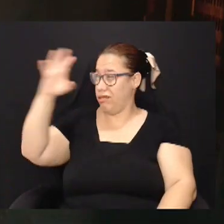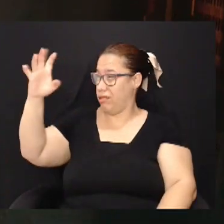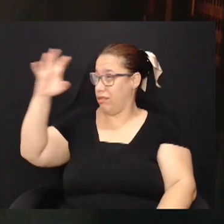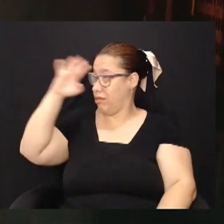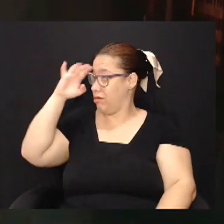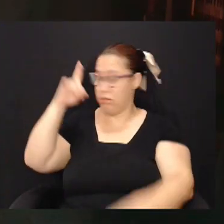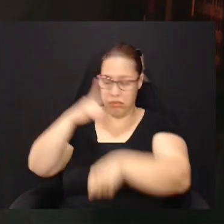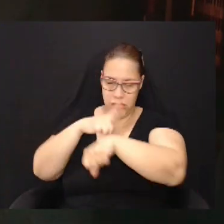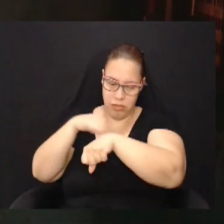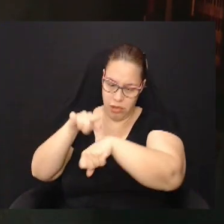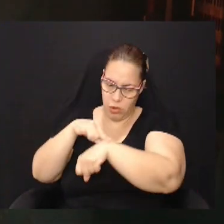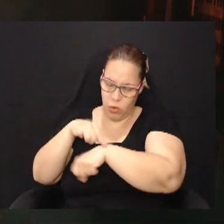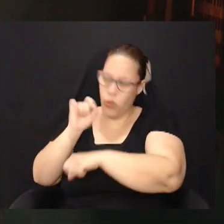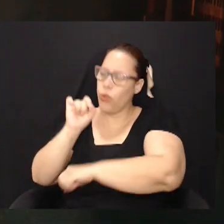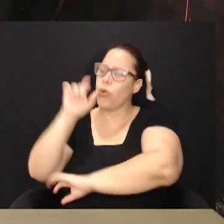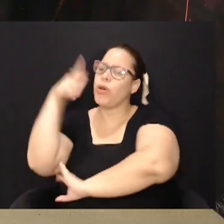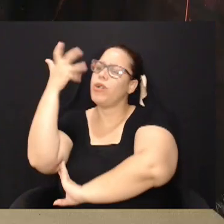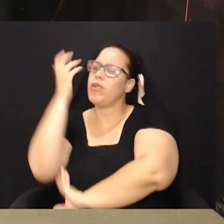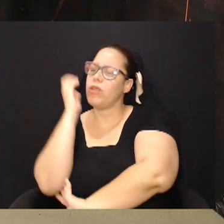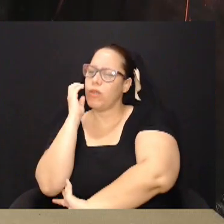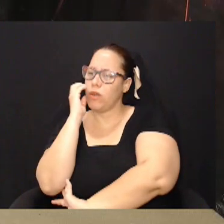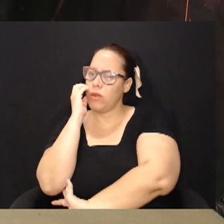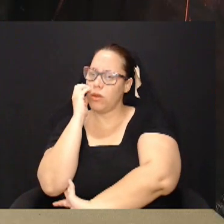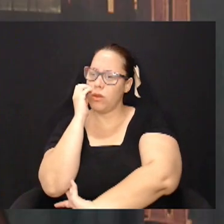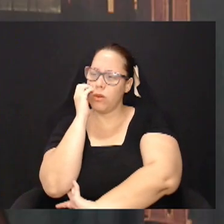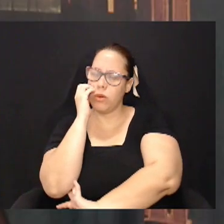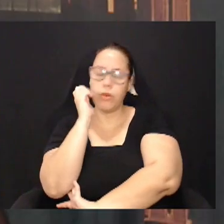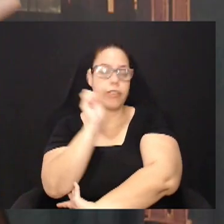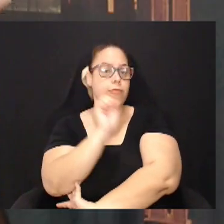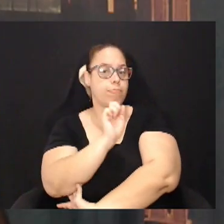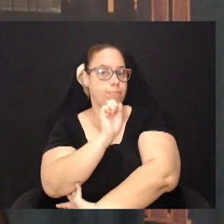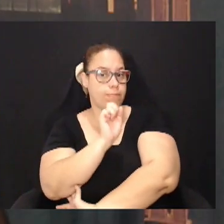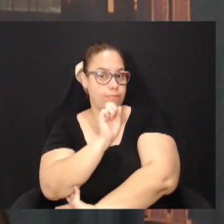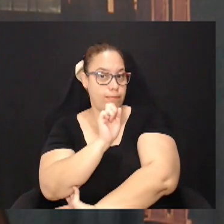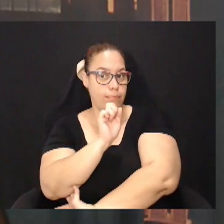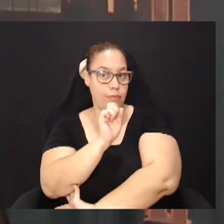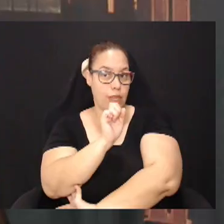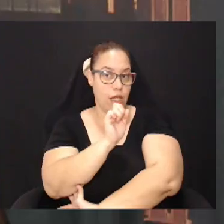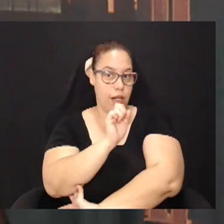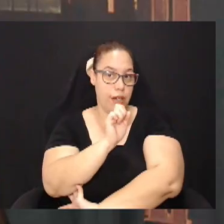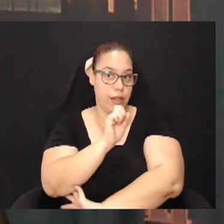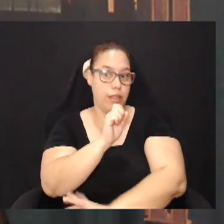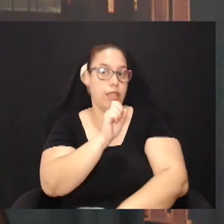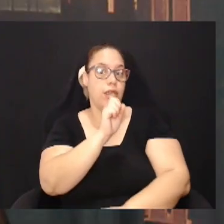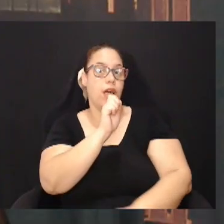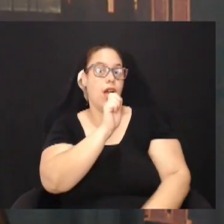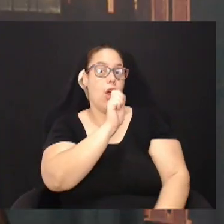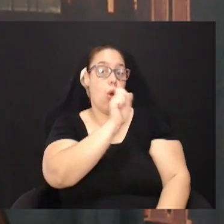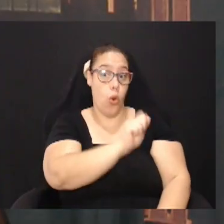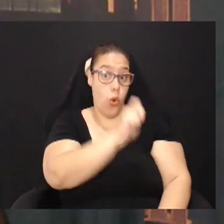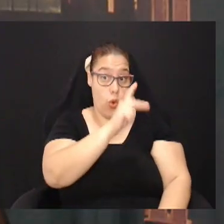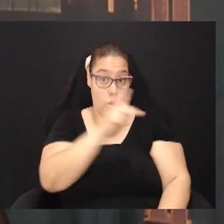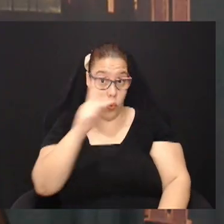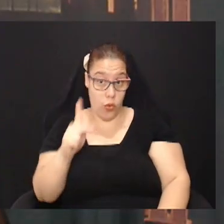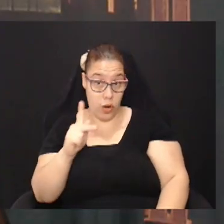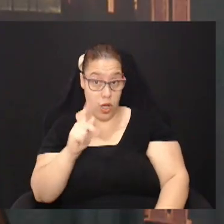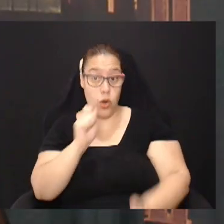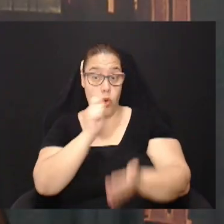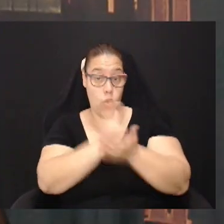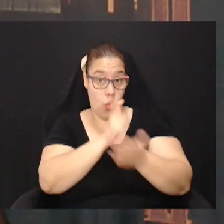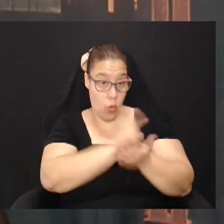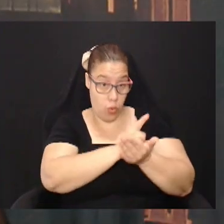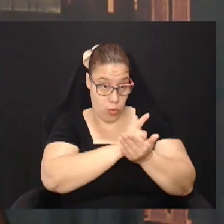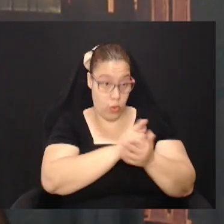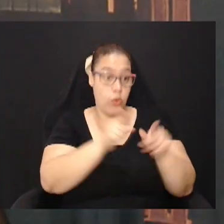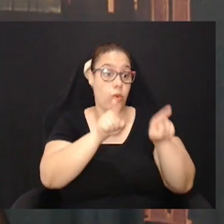no nosso cérebro, Eu brinco Jéssica? sempre no consultório que tanto os aplicativos de compra, vale para aplicativo de compra, também. compra para esses